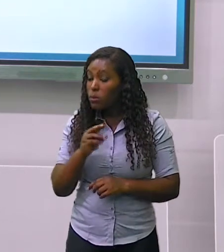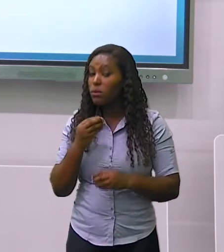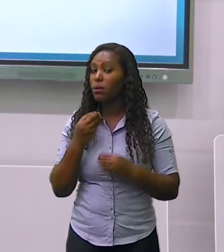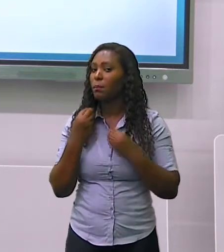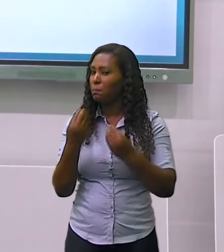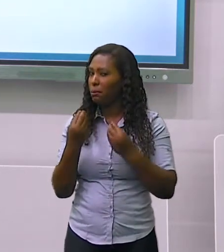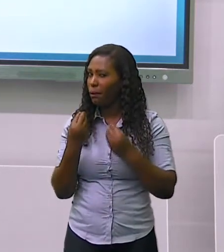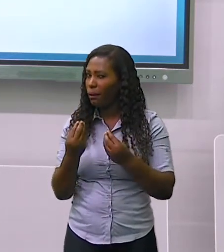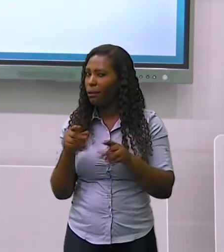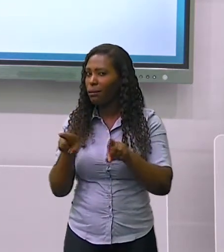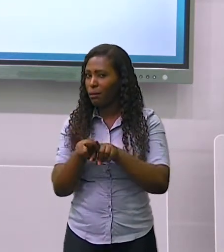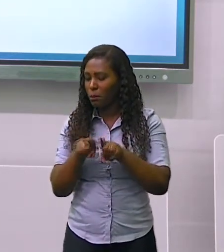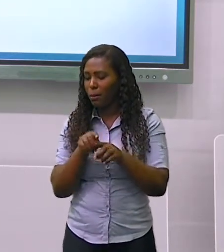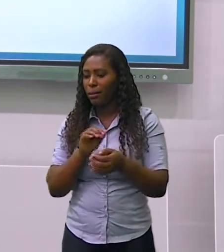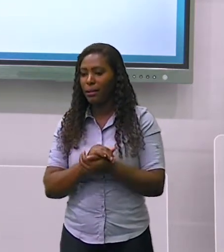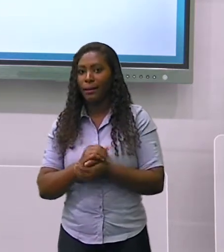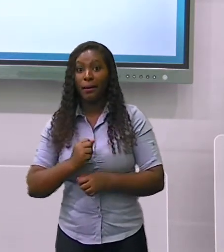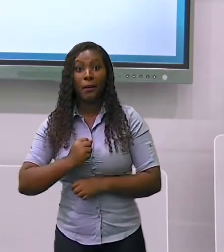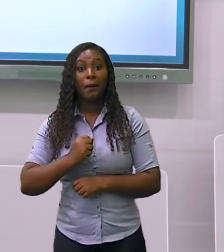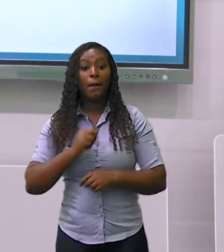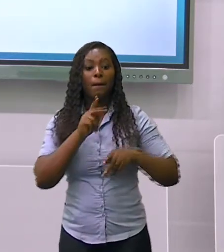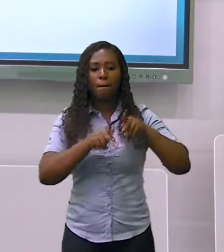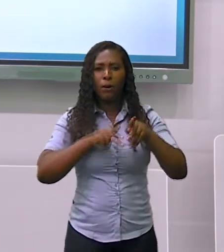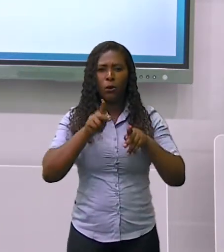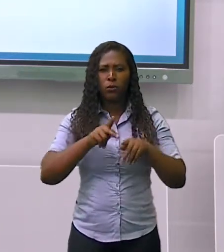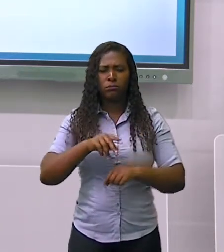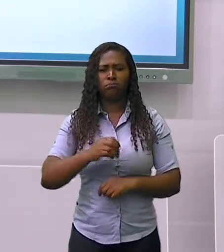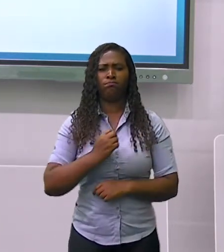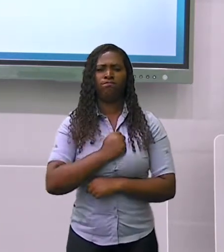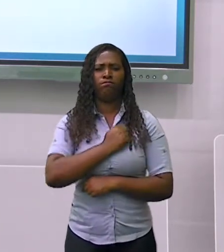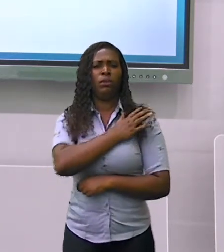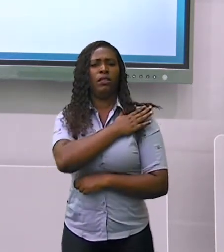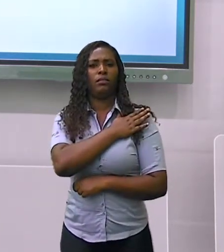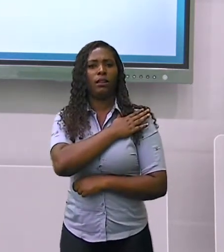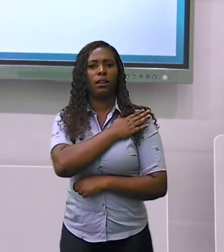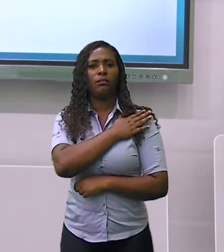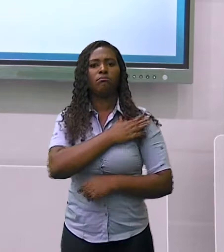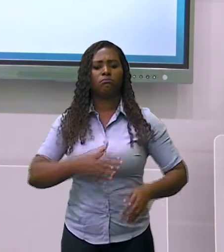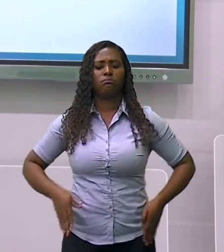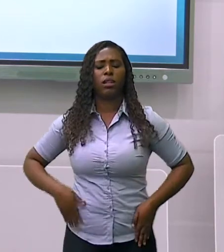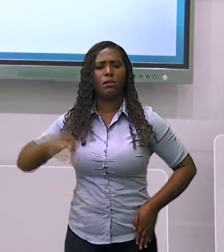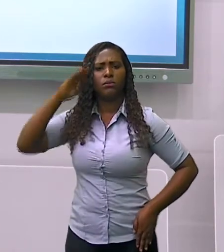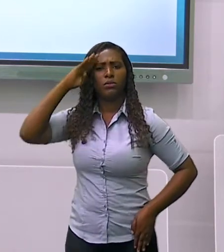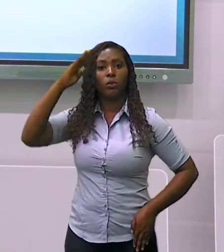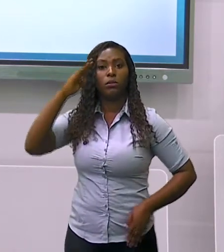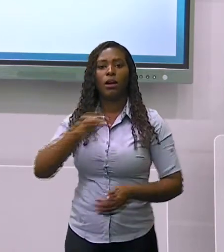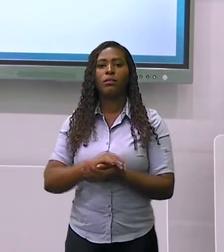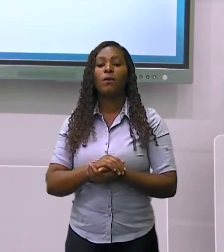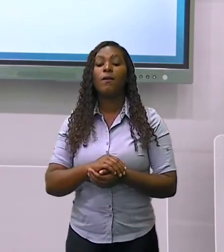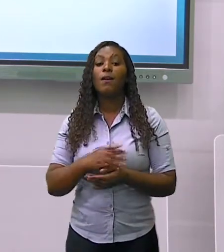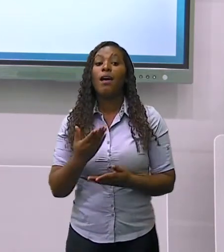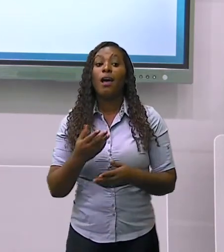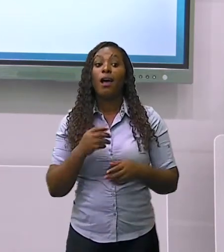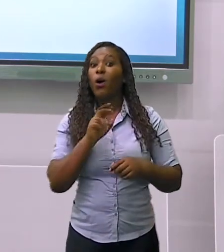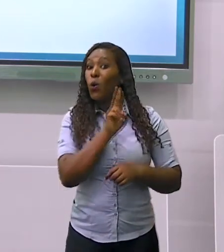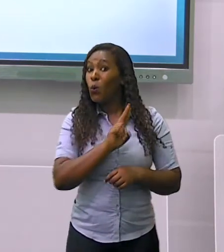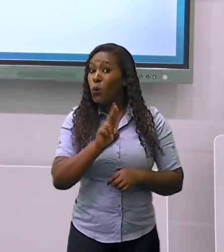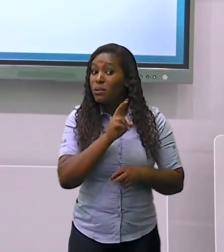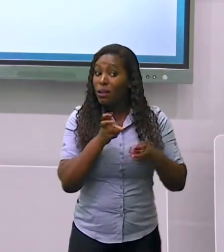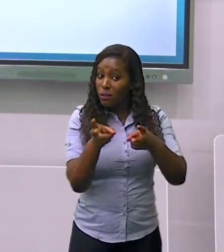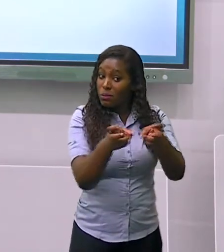estratégias militares, como, por exemplo, testes, exploração de submarinos e